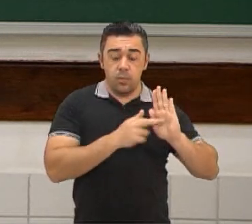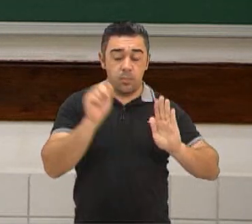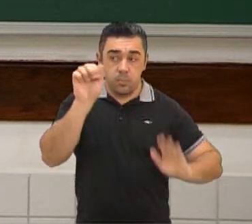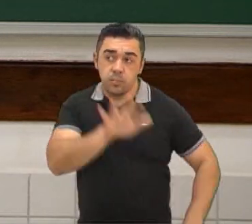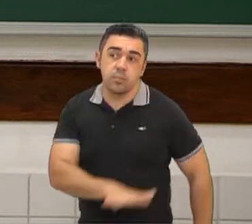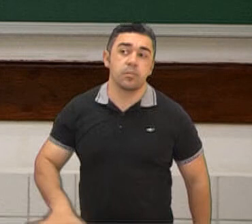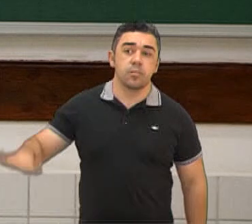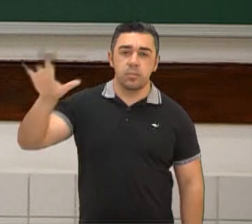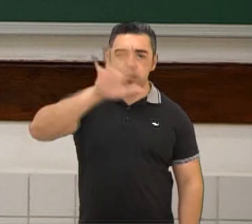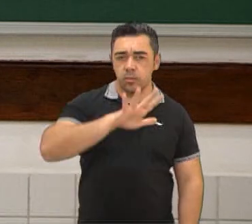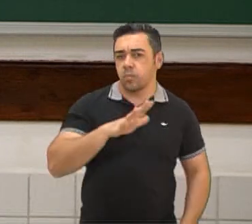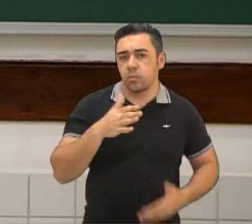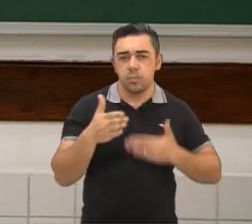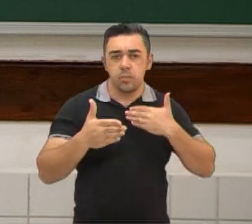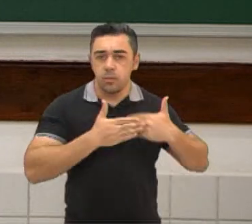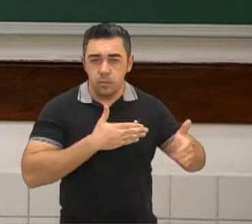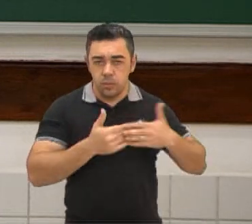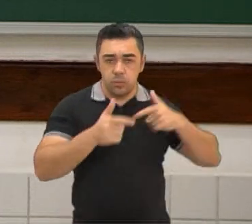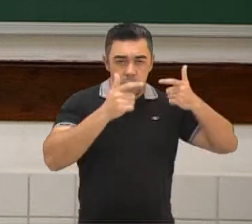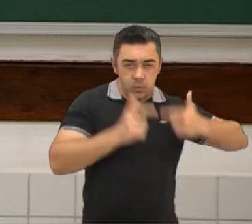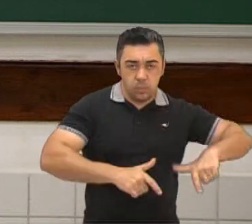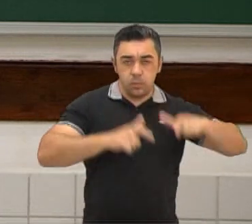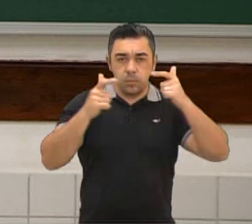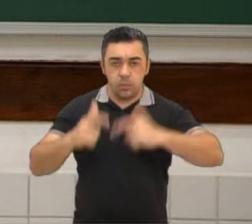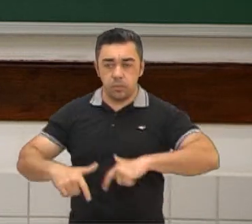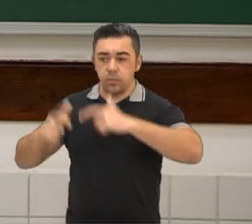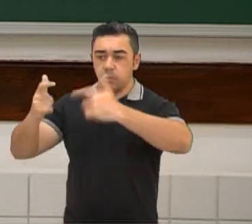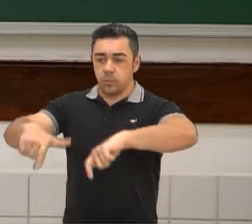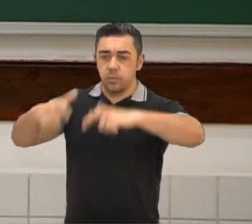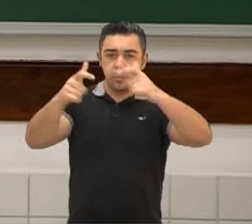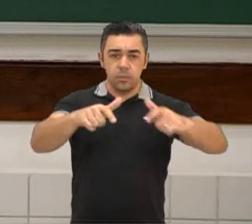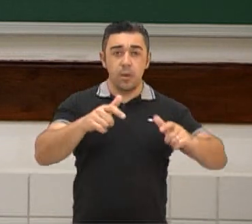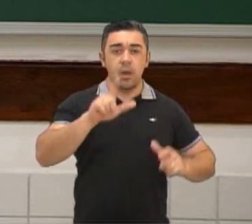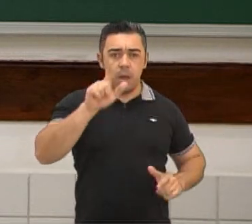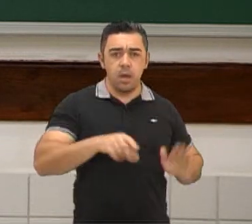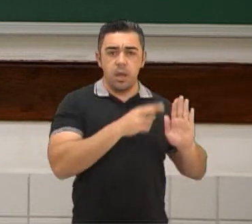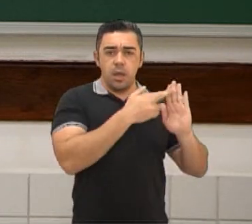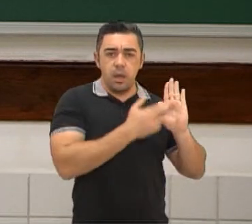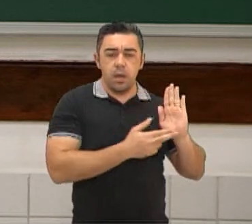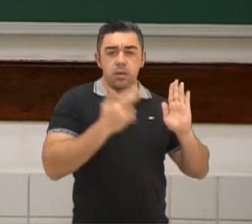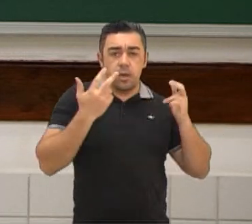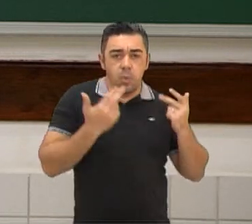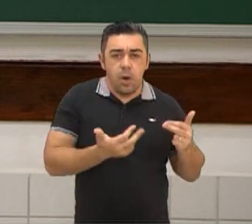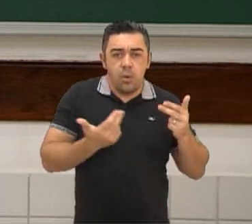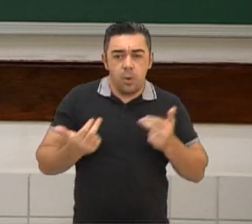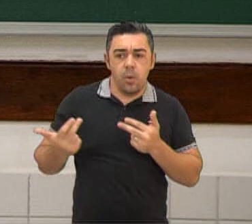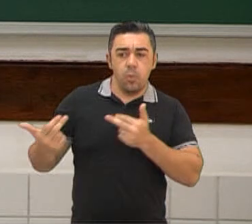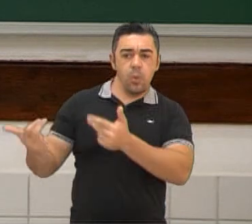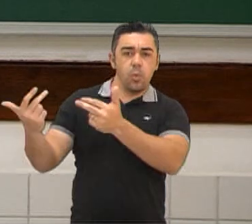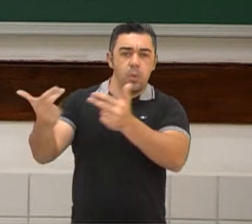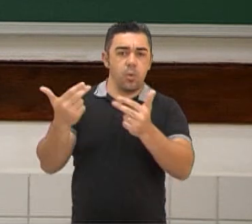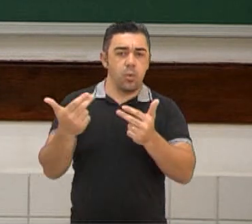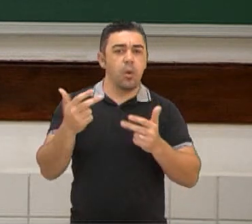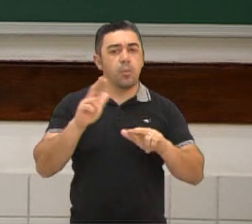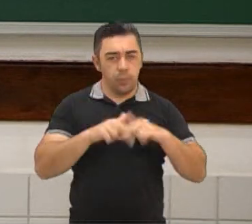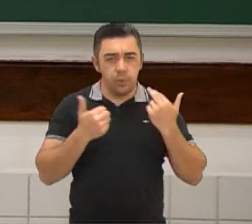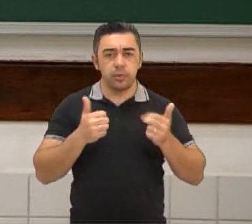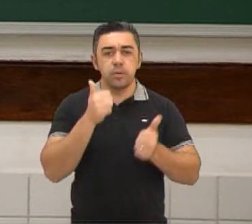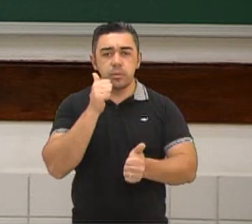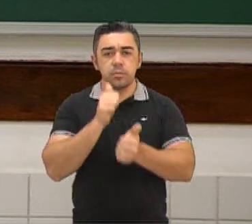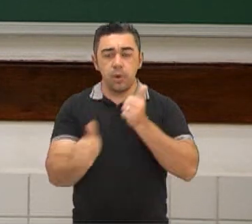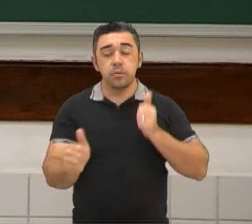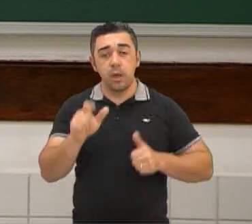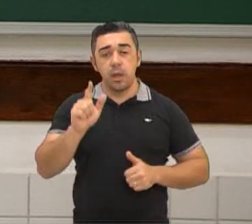significa? Em qualquer lugar do mundo, todo mundo segue a mesma regra. É por conta das